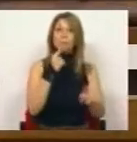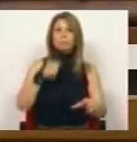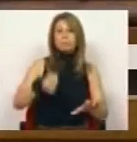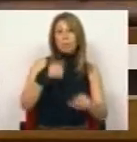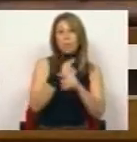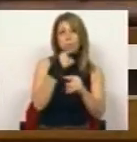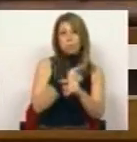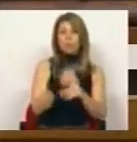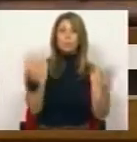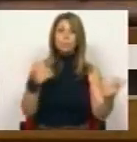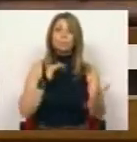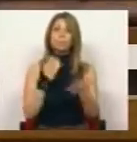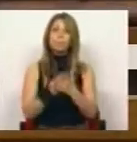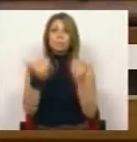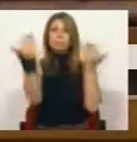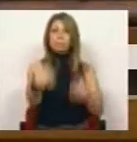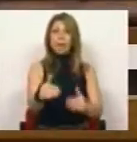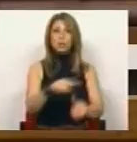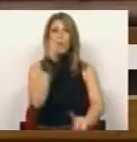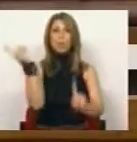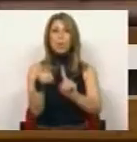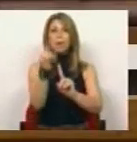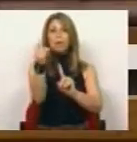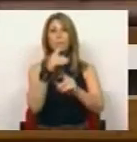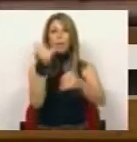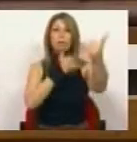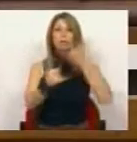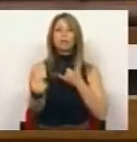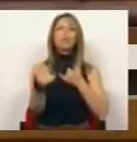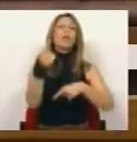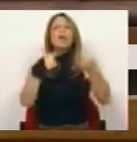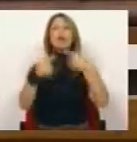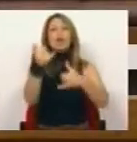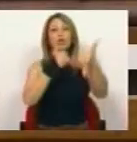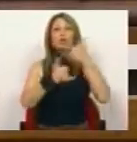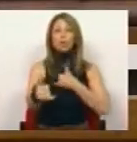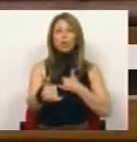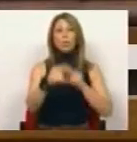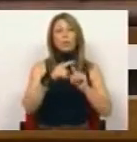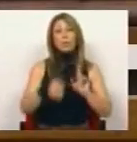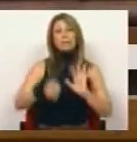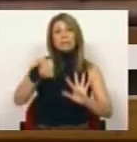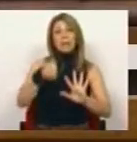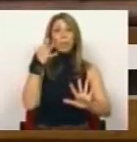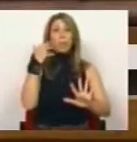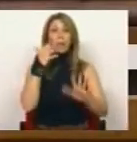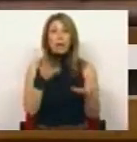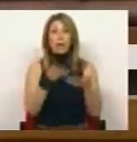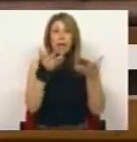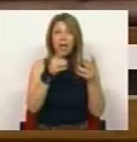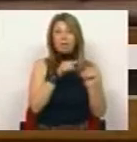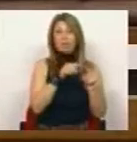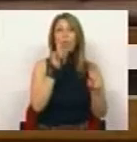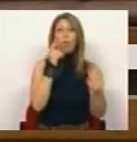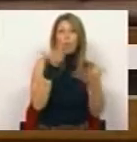de 1 ano para que esta transição da substituição destas embalagens e sacos de plástico ultraleves por outras soluções